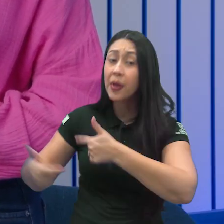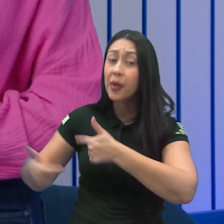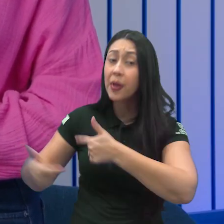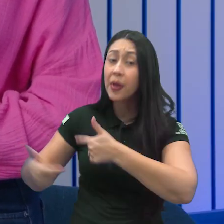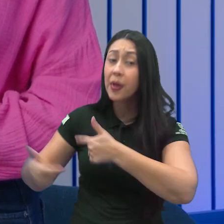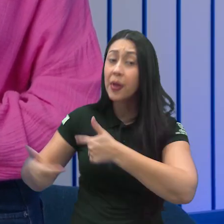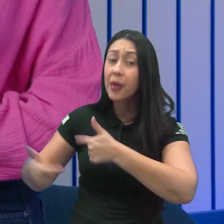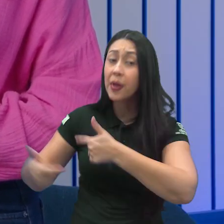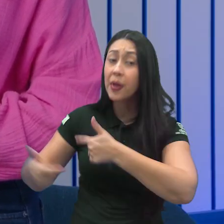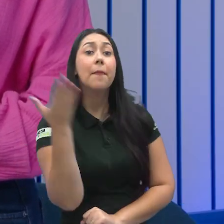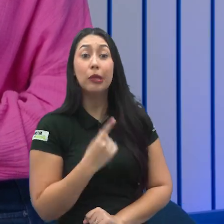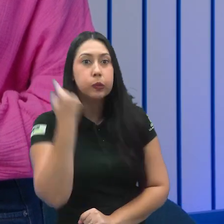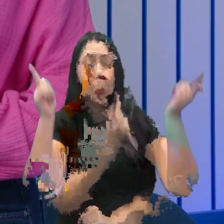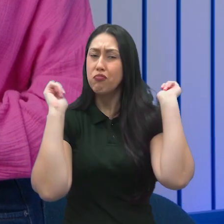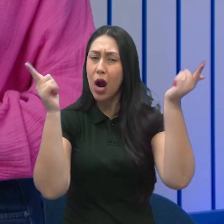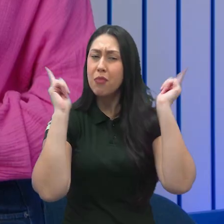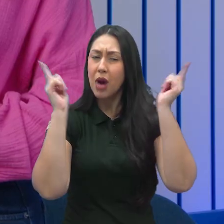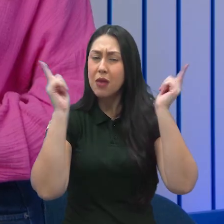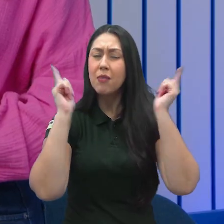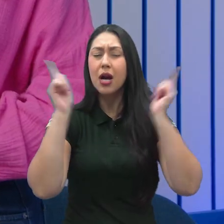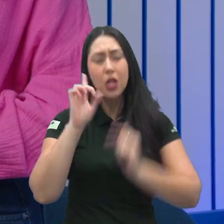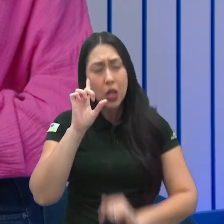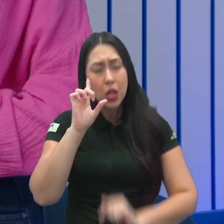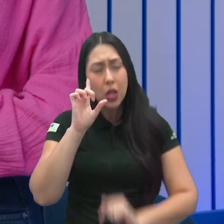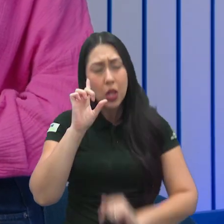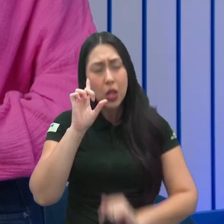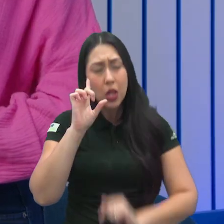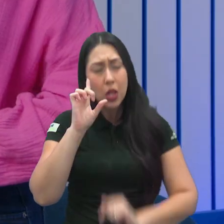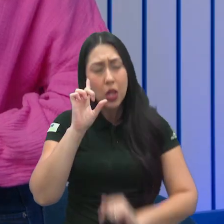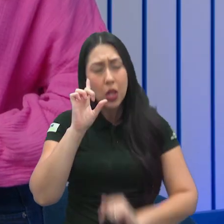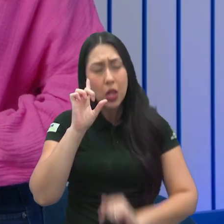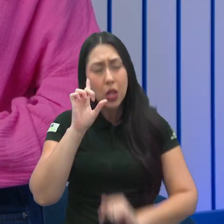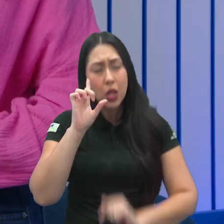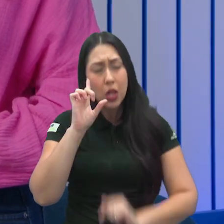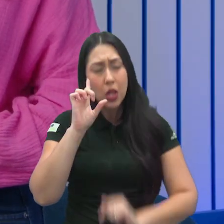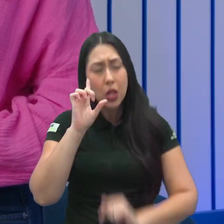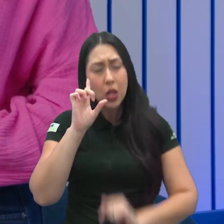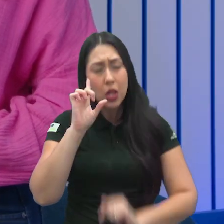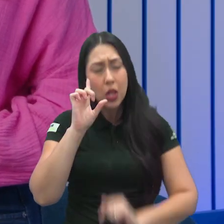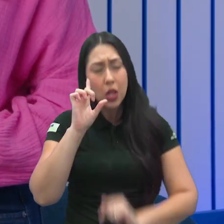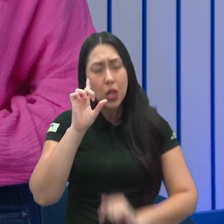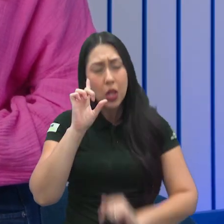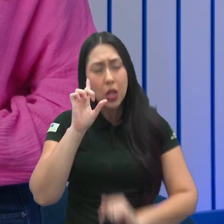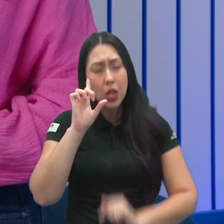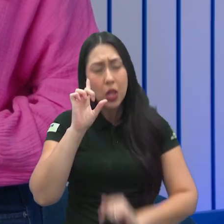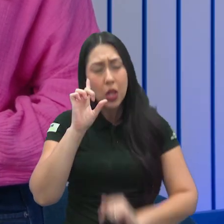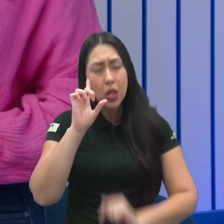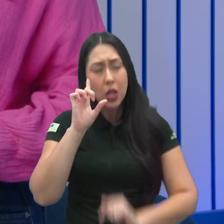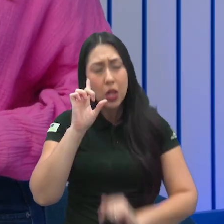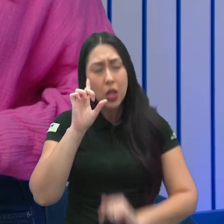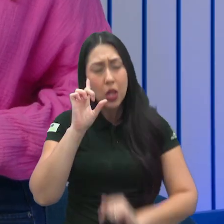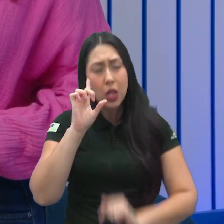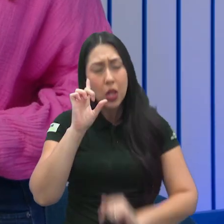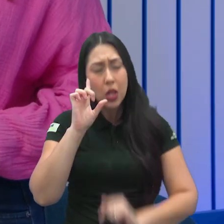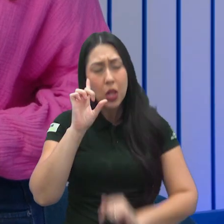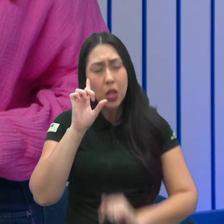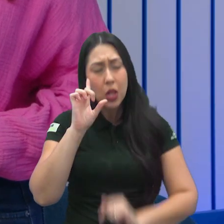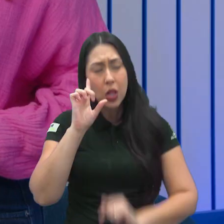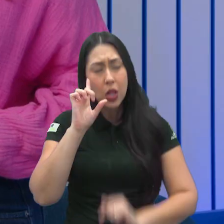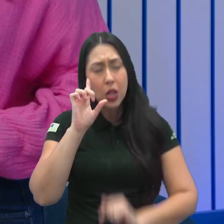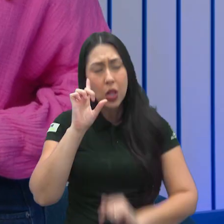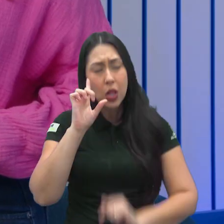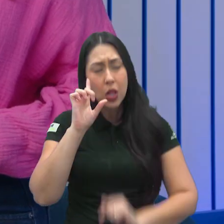muitas manifestações. Foram discussões que atravessaram décadas e deram resultado. Atualmente, há diversas